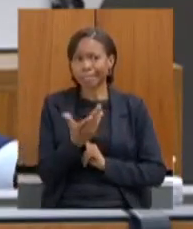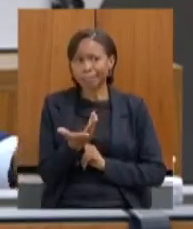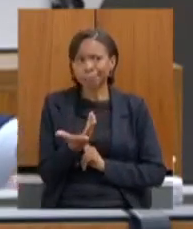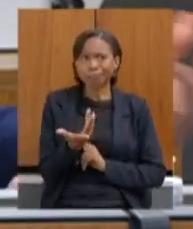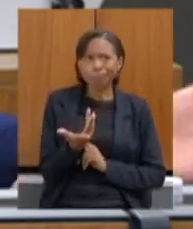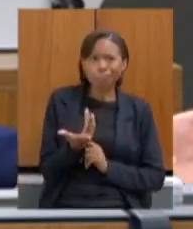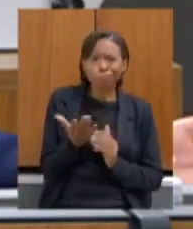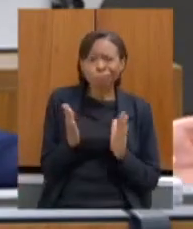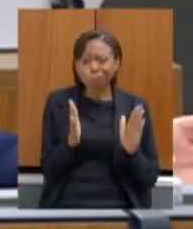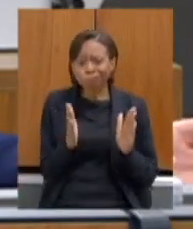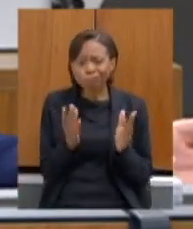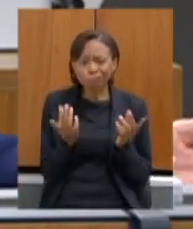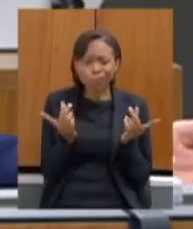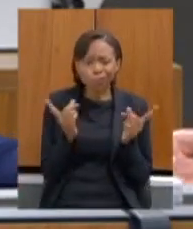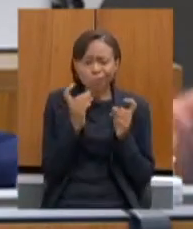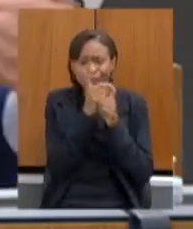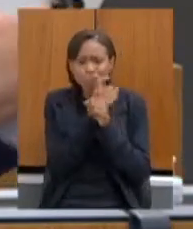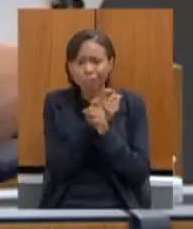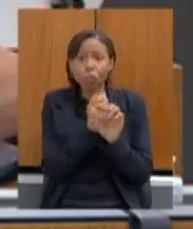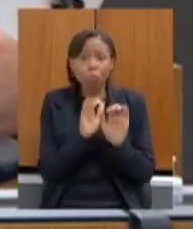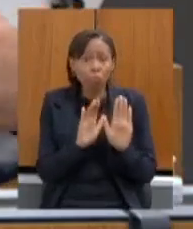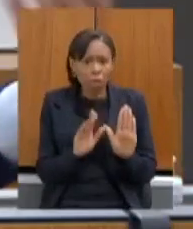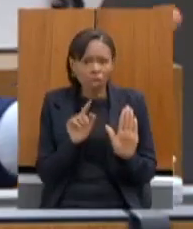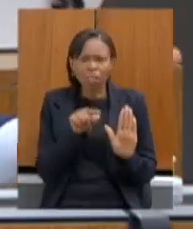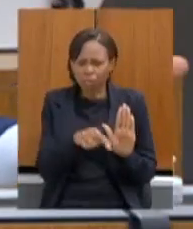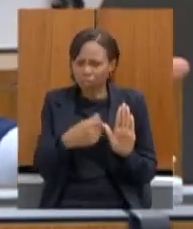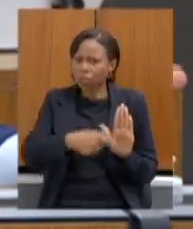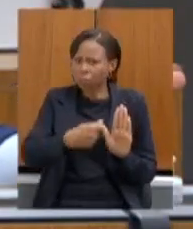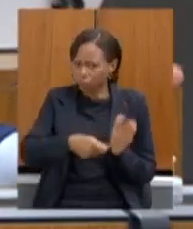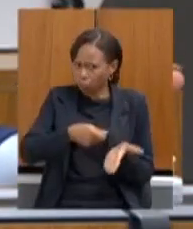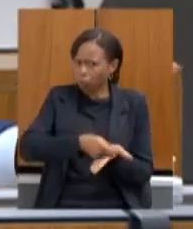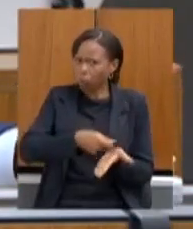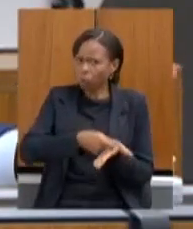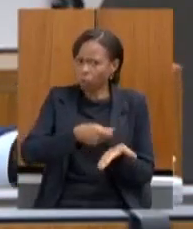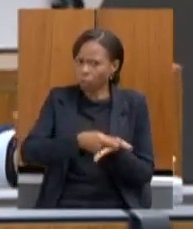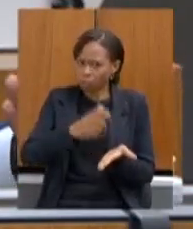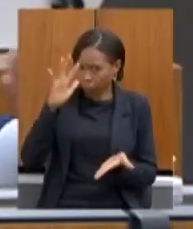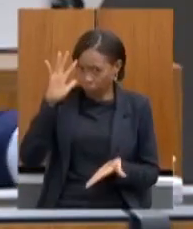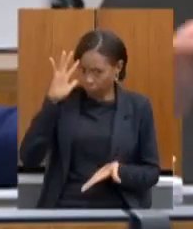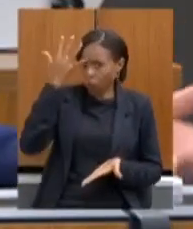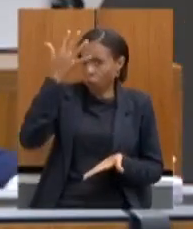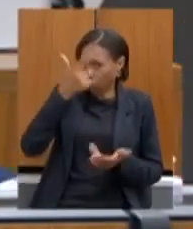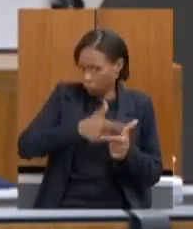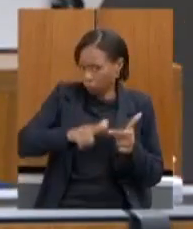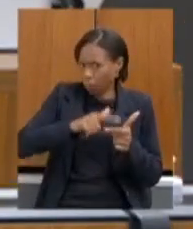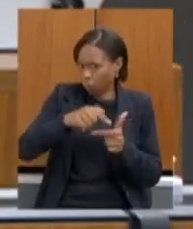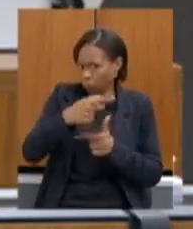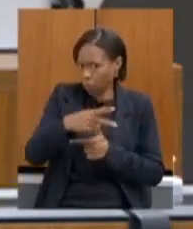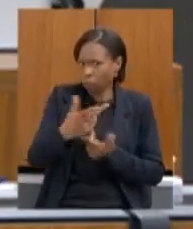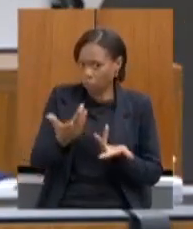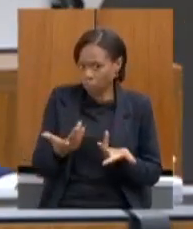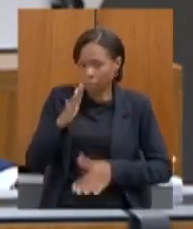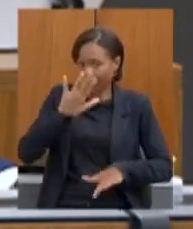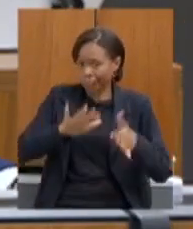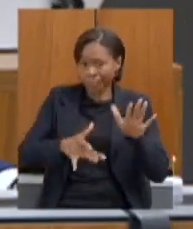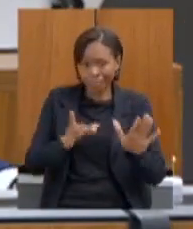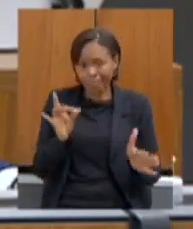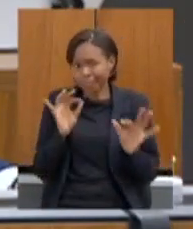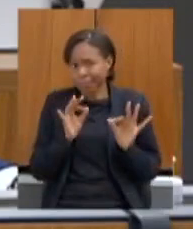mas, independente disso, ela tem a obrigação de encontrar soluções para os seus problemas, ainda que não sejam soluções ideais.